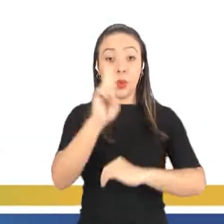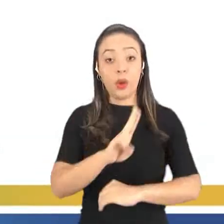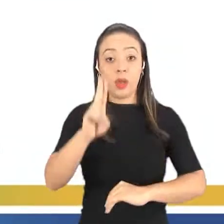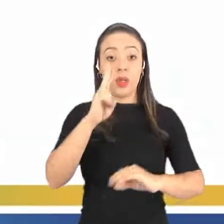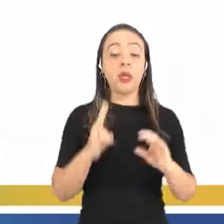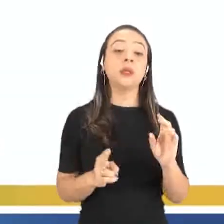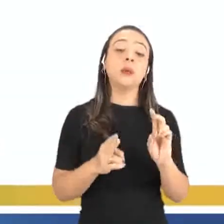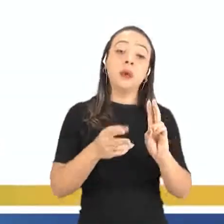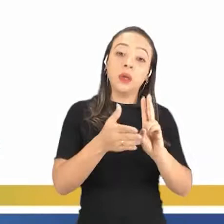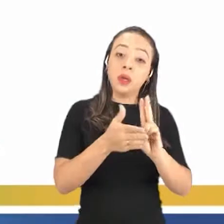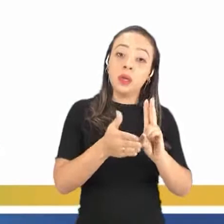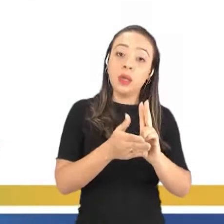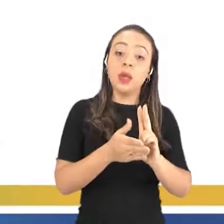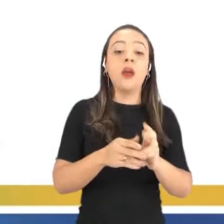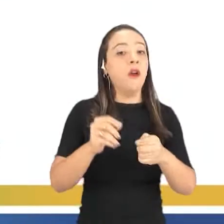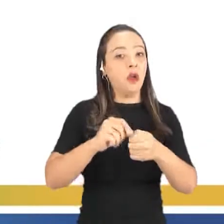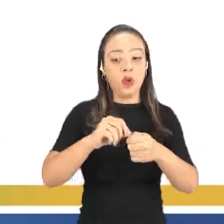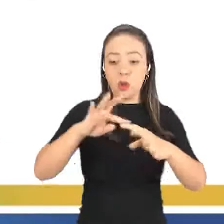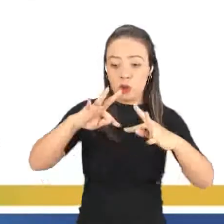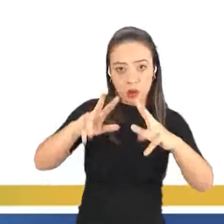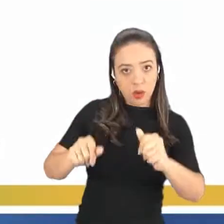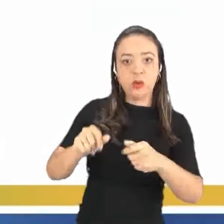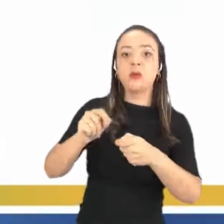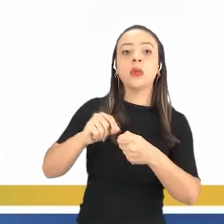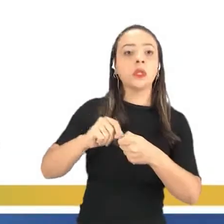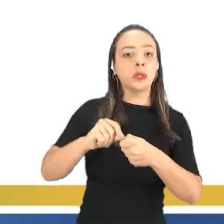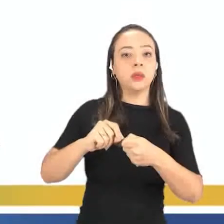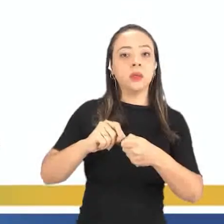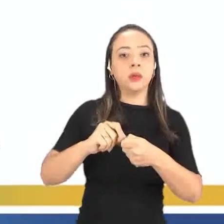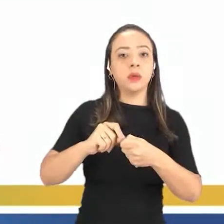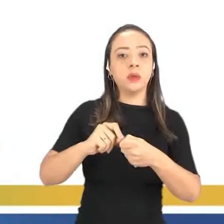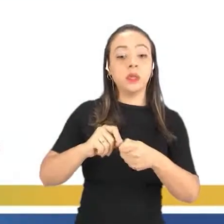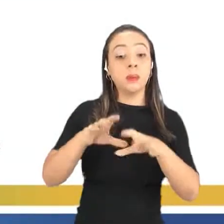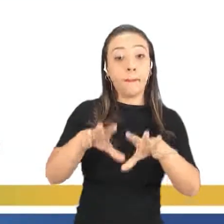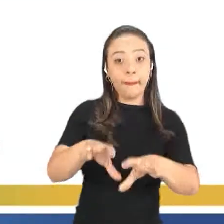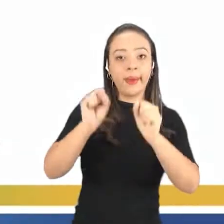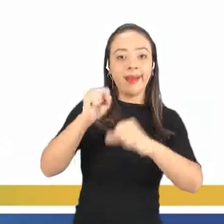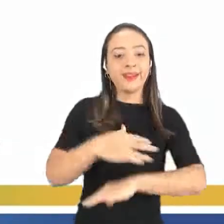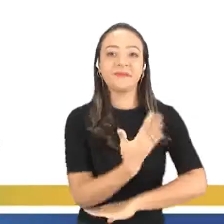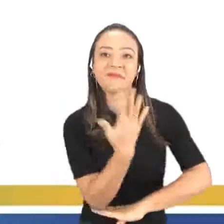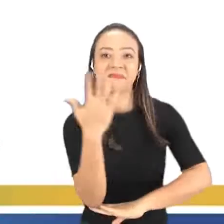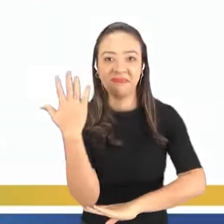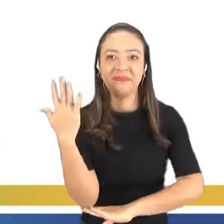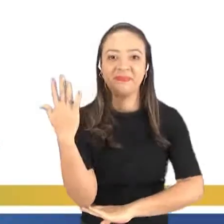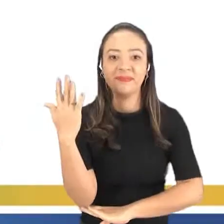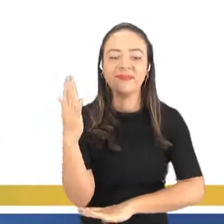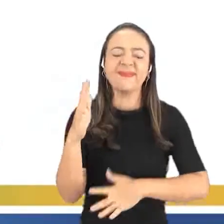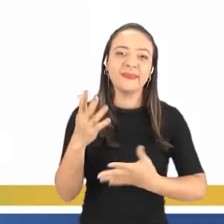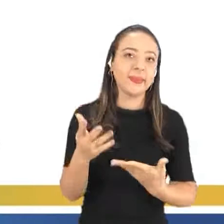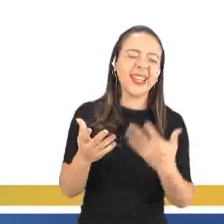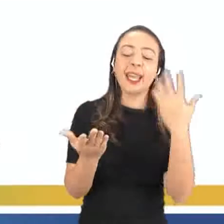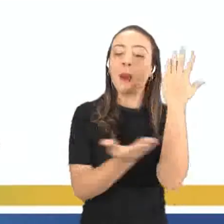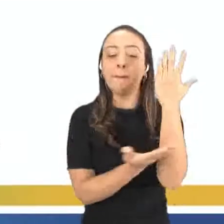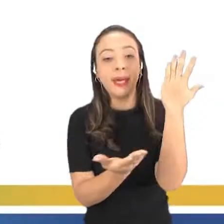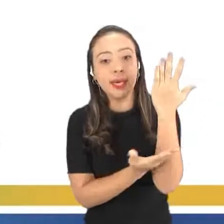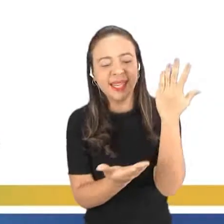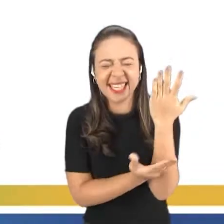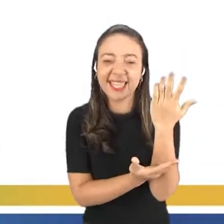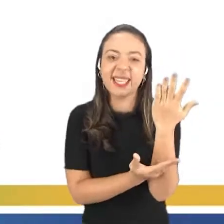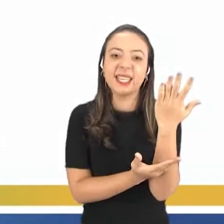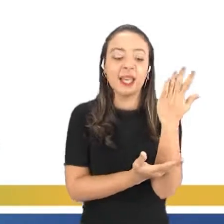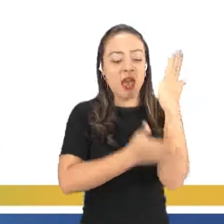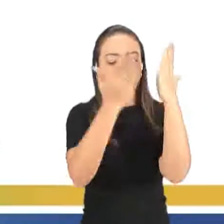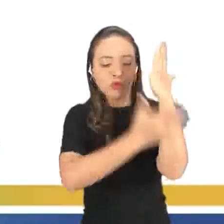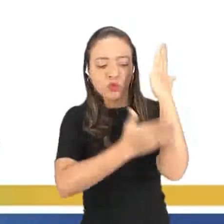eram confeccionados por eles com materiais conseguidos do seu habitat. Eram feitos com bambus, cascas